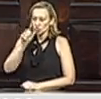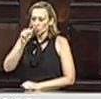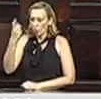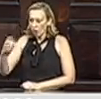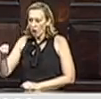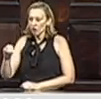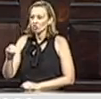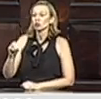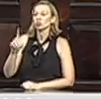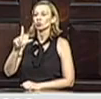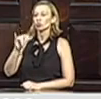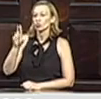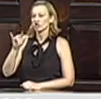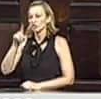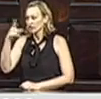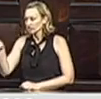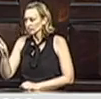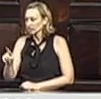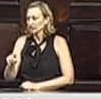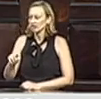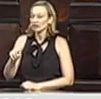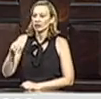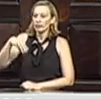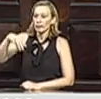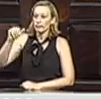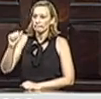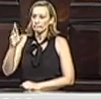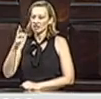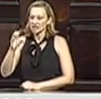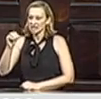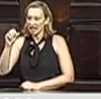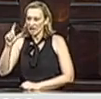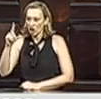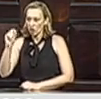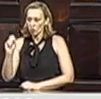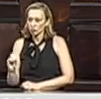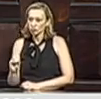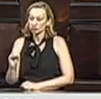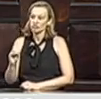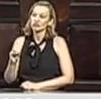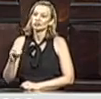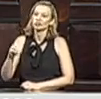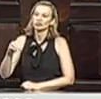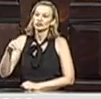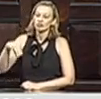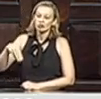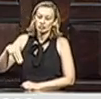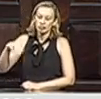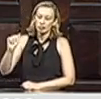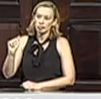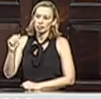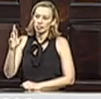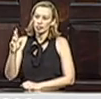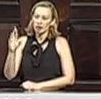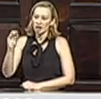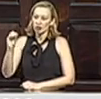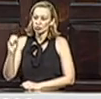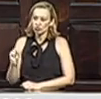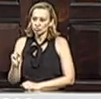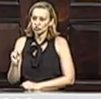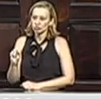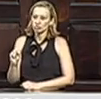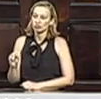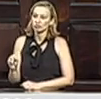Luiz Martins, Marcelo Simão, Marcos Abraão, Marcos Miller, Marcos Vinícius, Milton Rangel, Marcos Vinícius, presente,